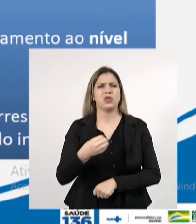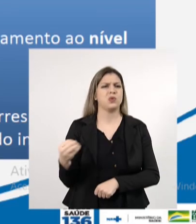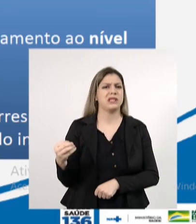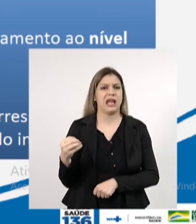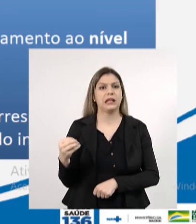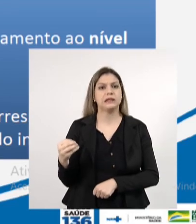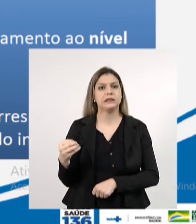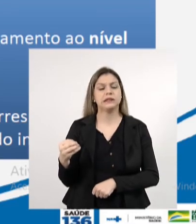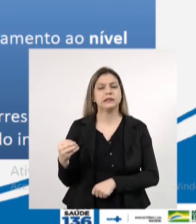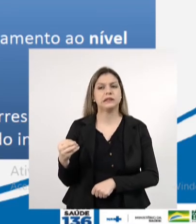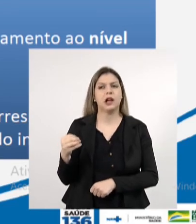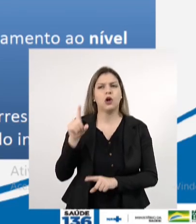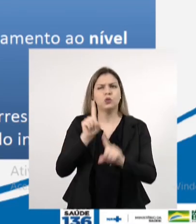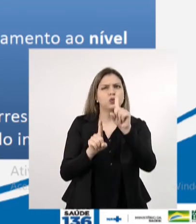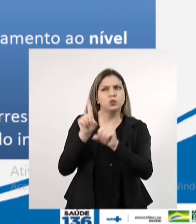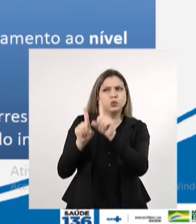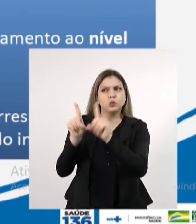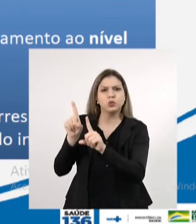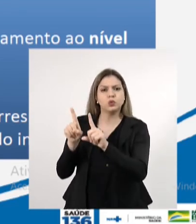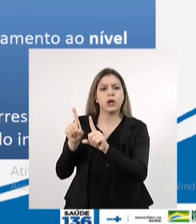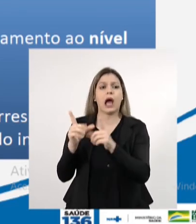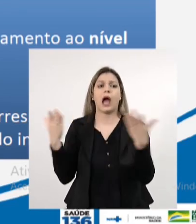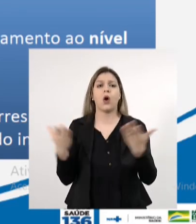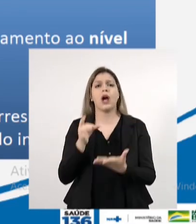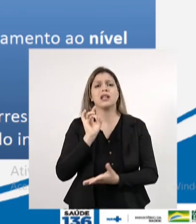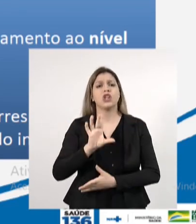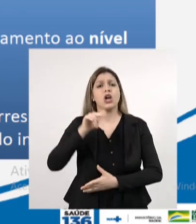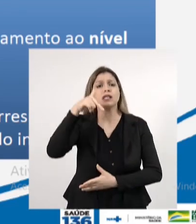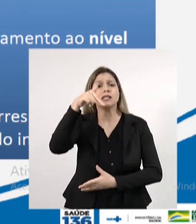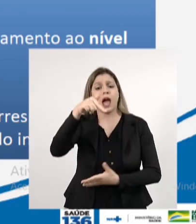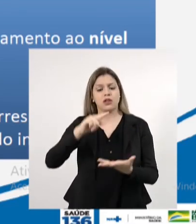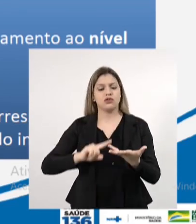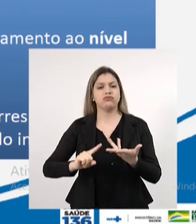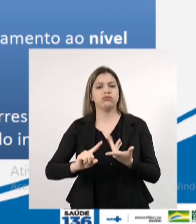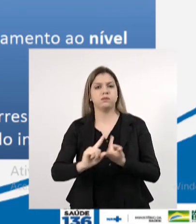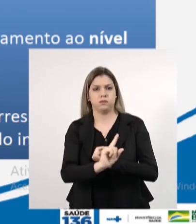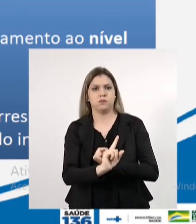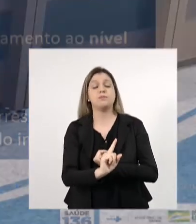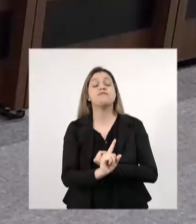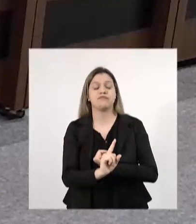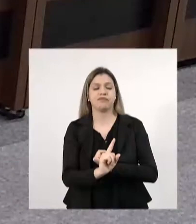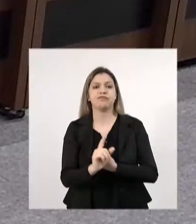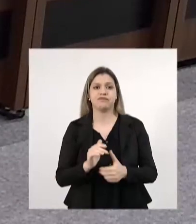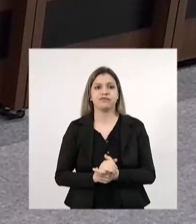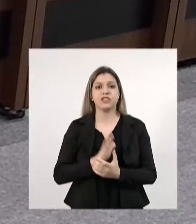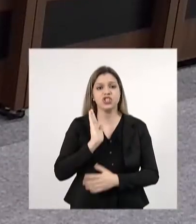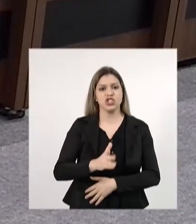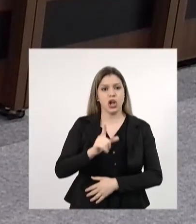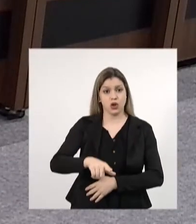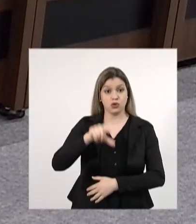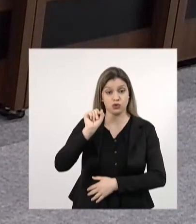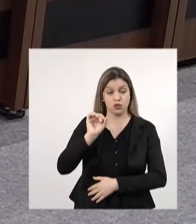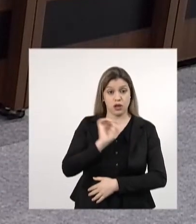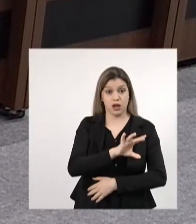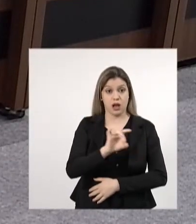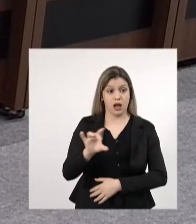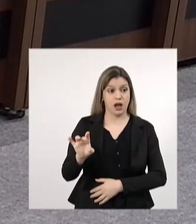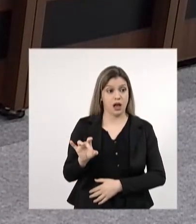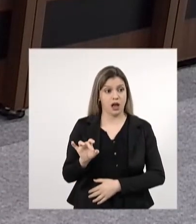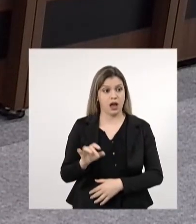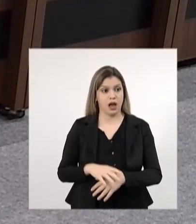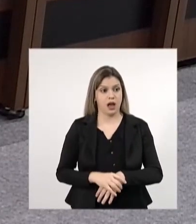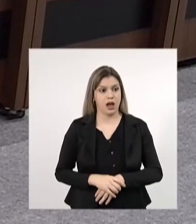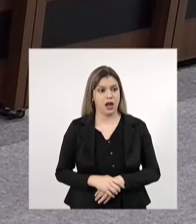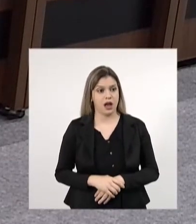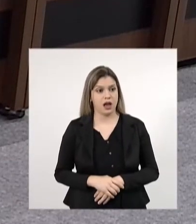eram avaliadas. Agora vão ser 7 indicadores. E esses indicadores foram escolhidos com base na relevância política. 10